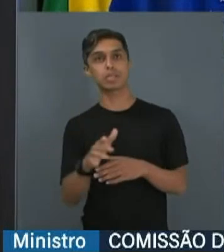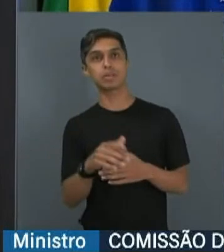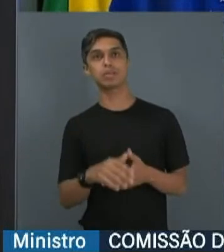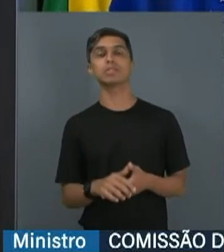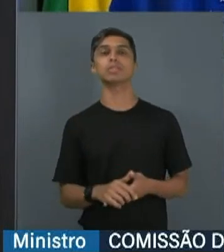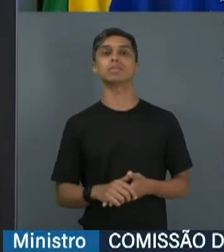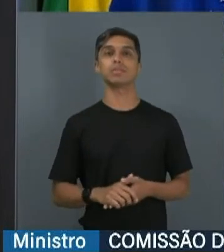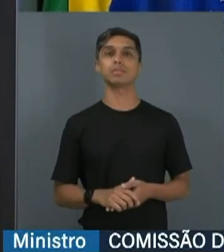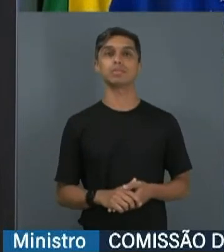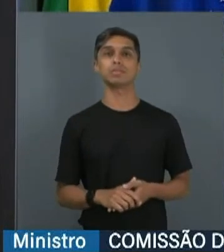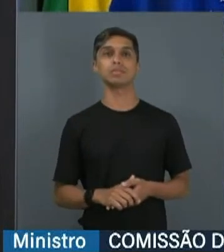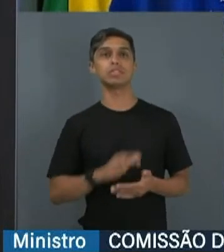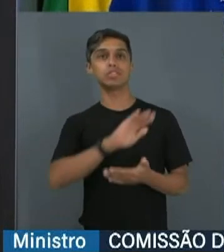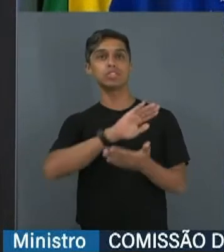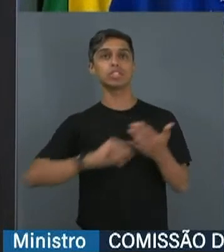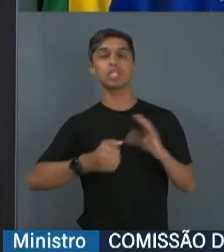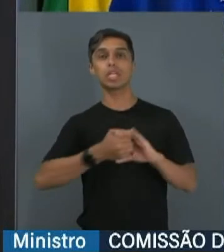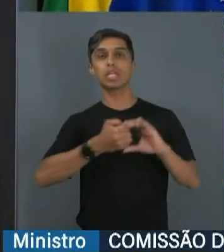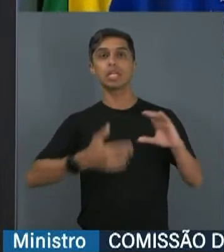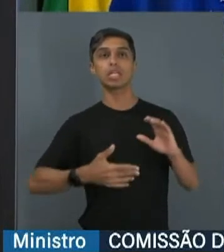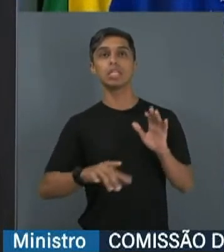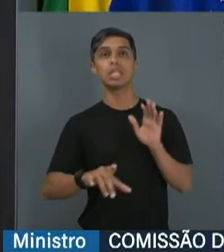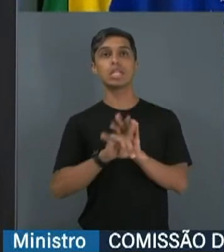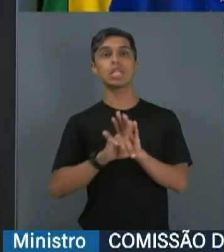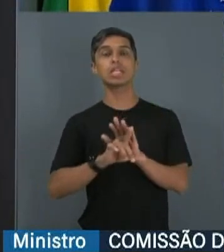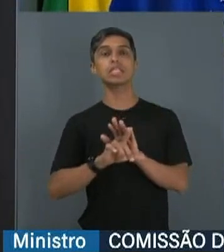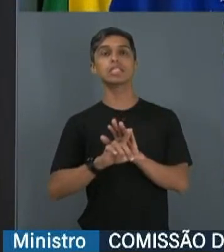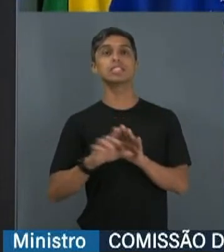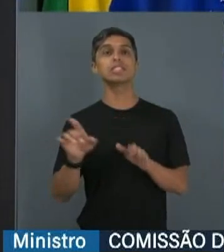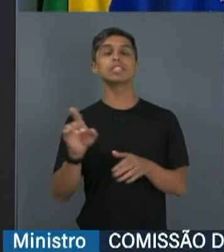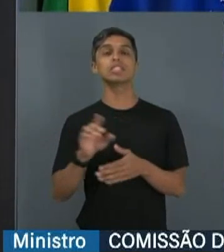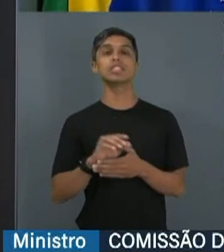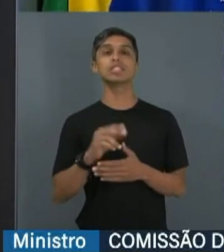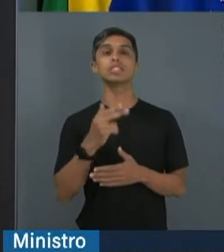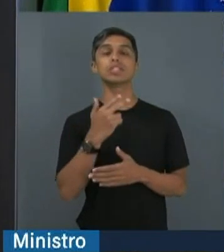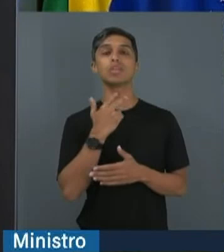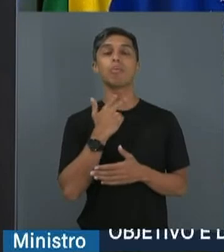desconfigura a lei da inegibilidade.